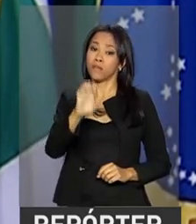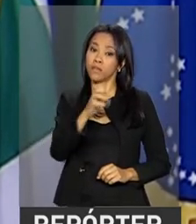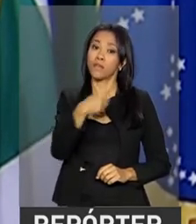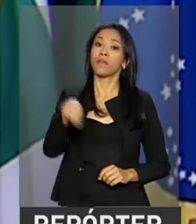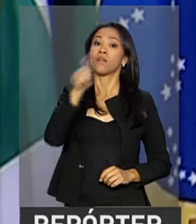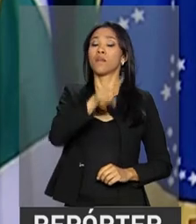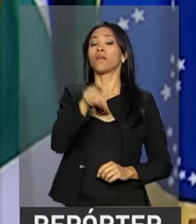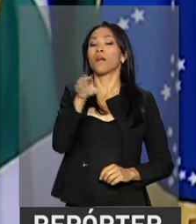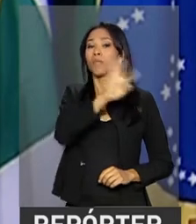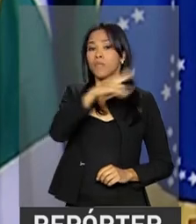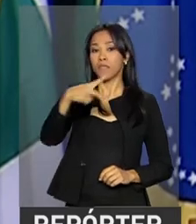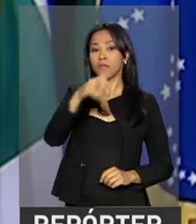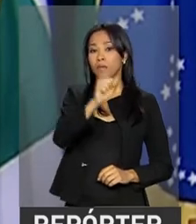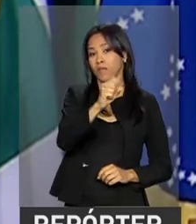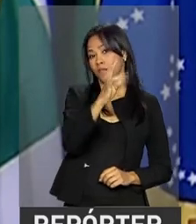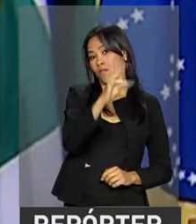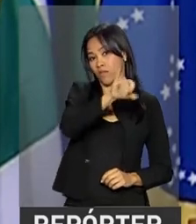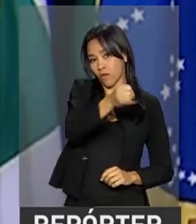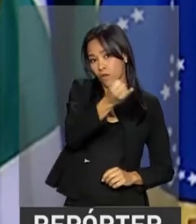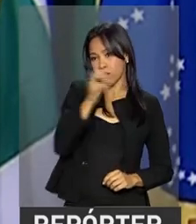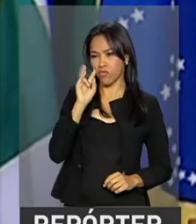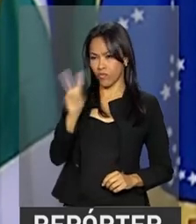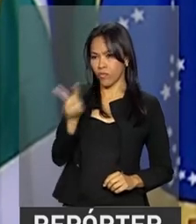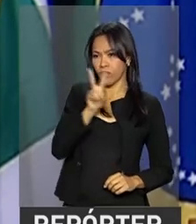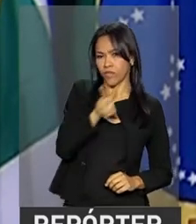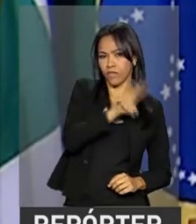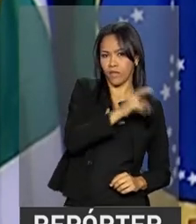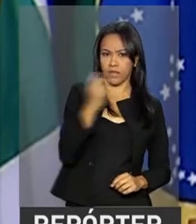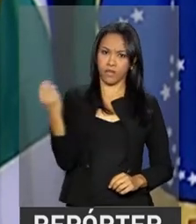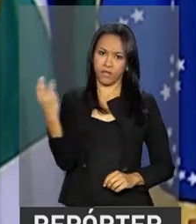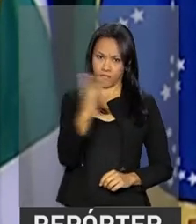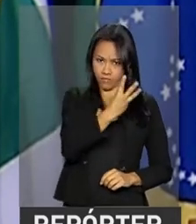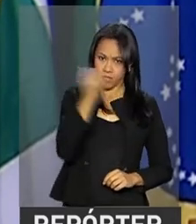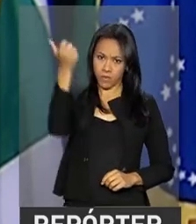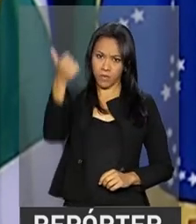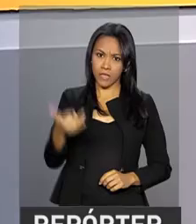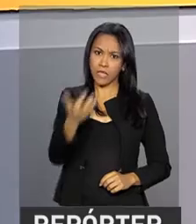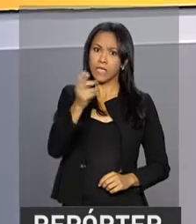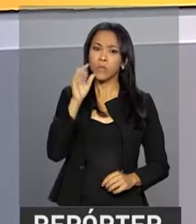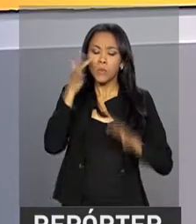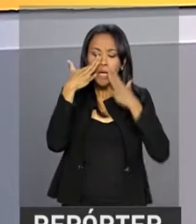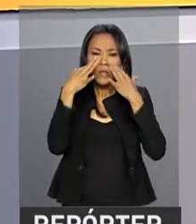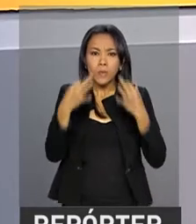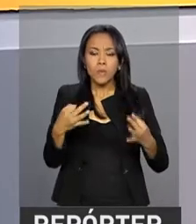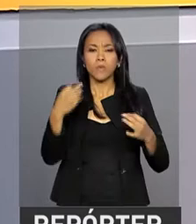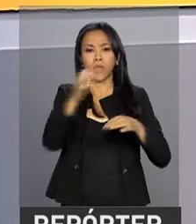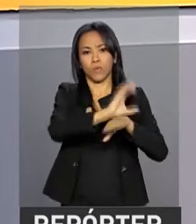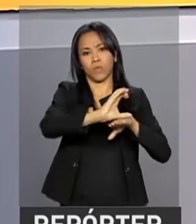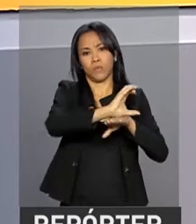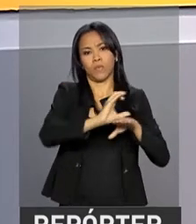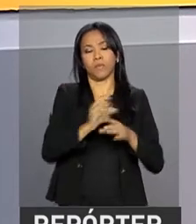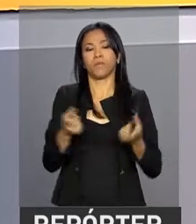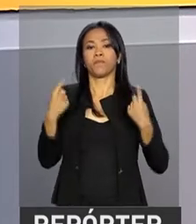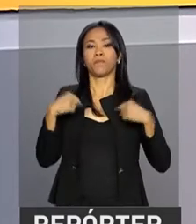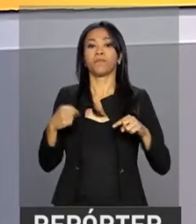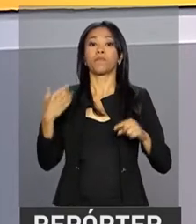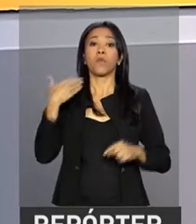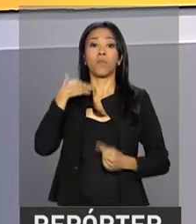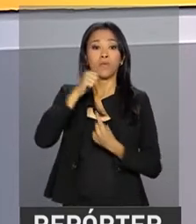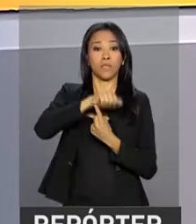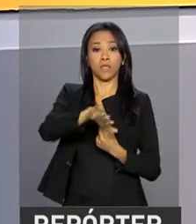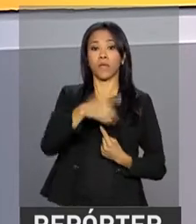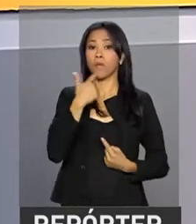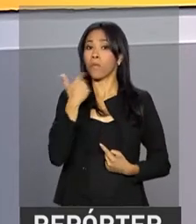sempre sempre percebi esta esse apreço pela constituição o banco central divulgou há